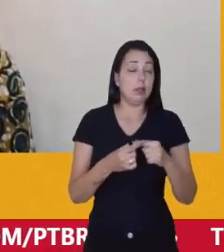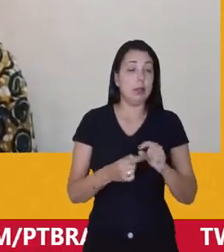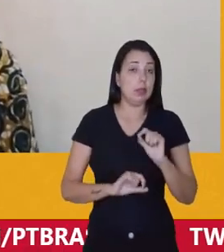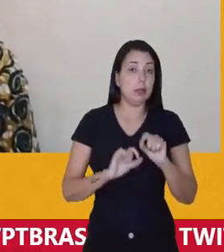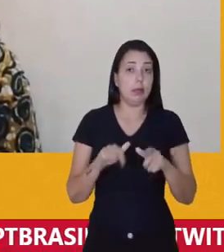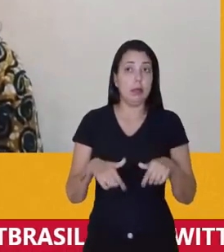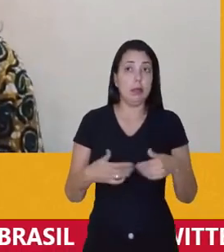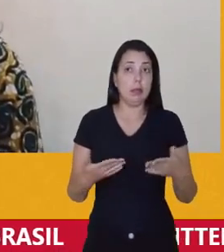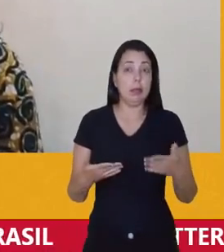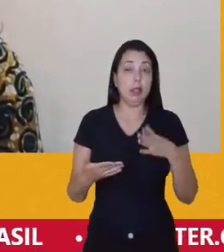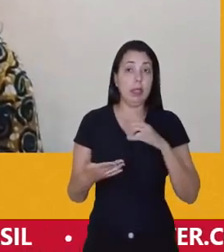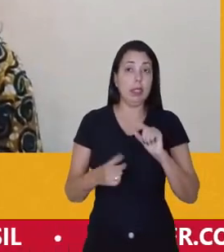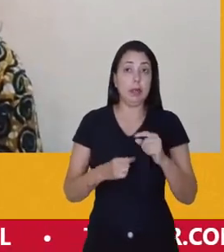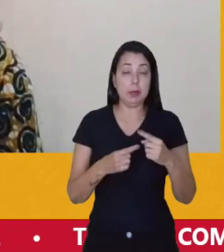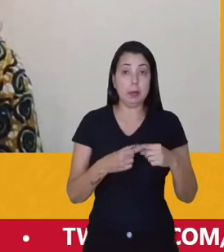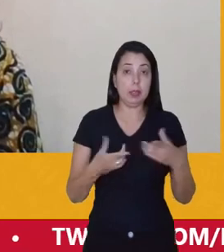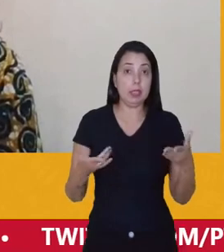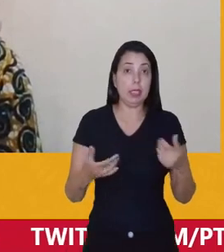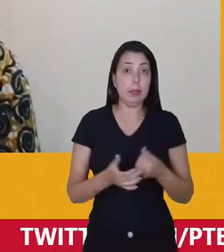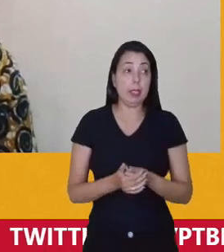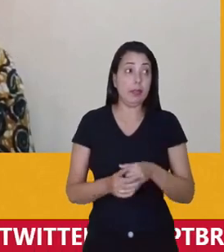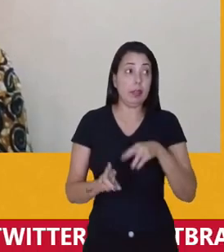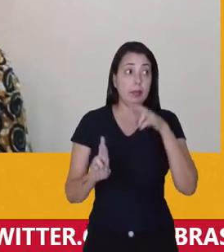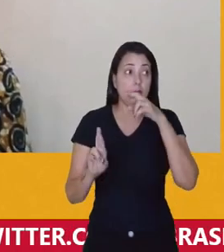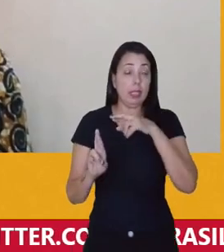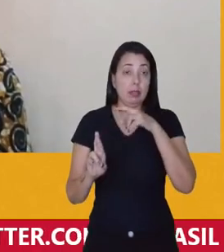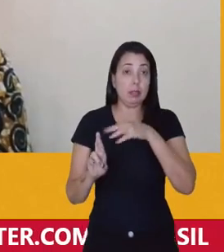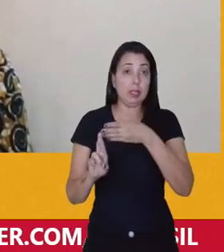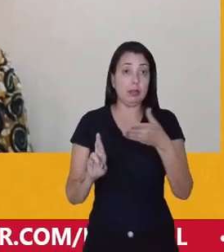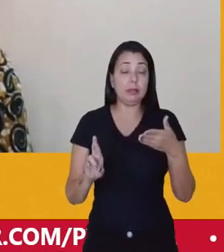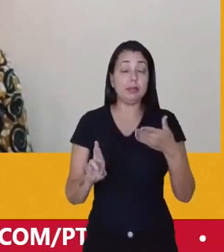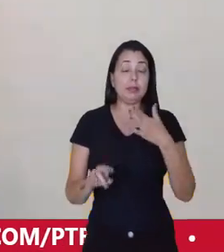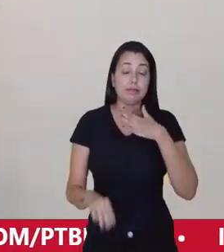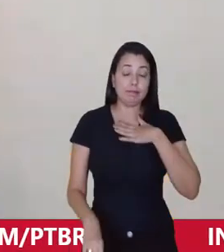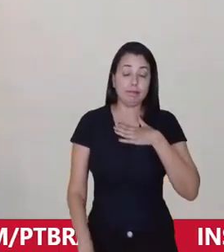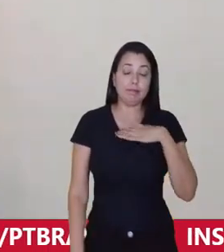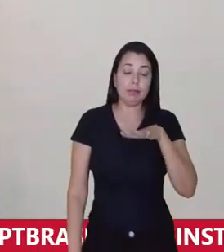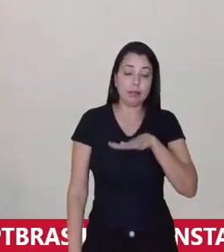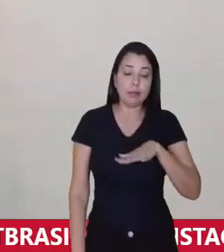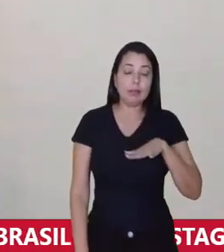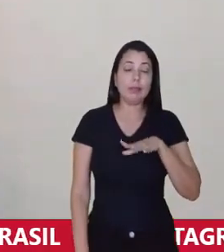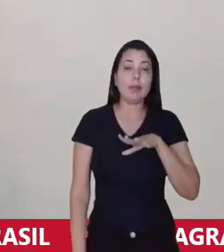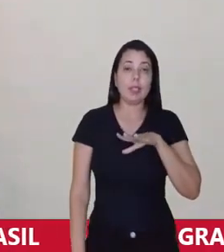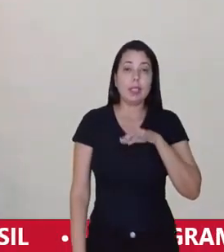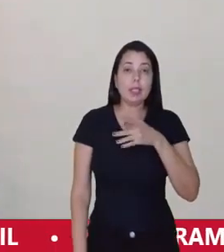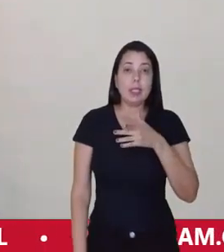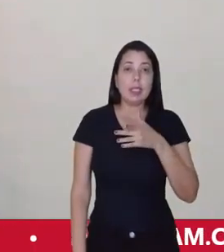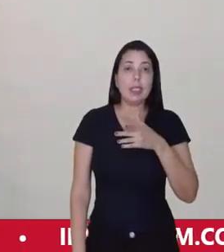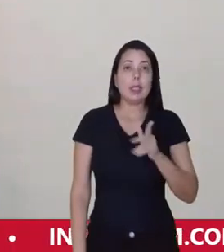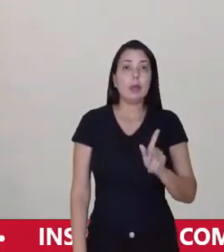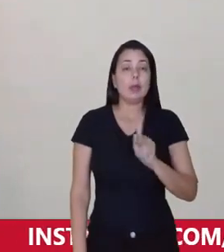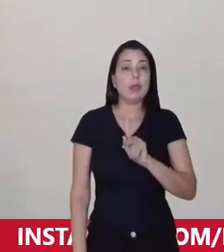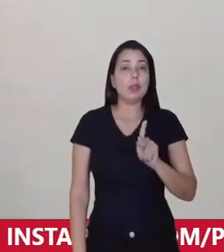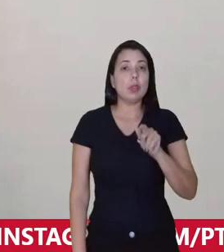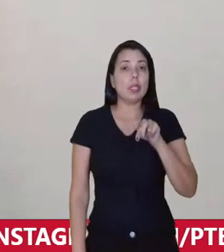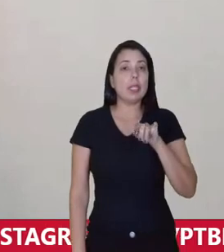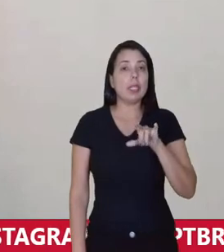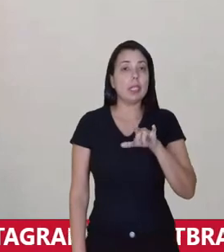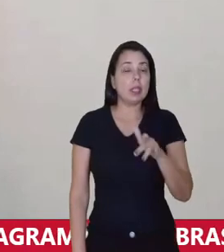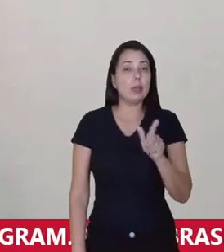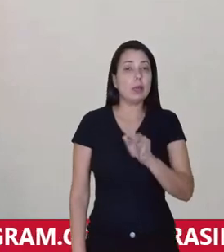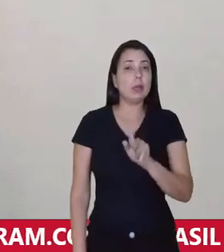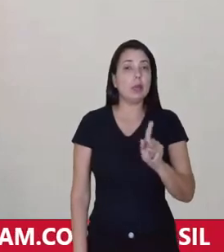porque vocês são uma referência para mim no campo, uma inspiração, né? A professora Nilma é aquela